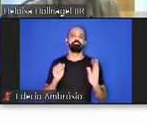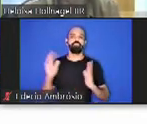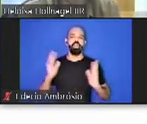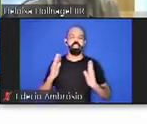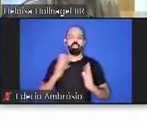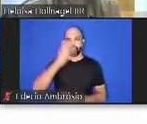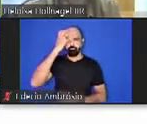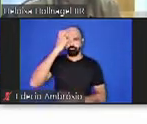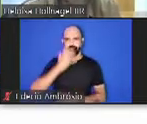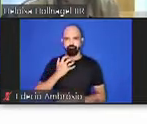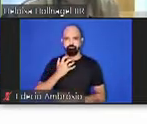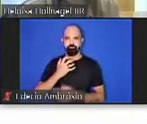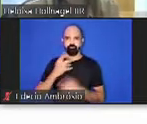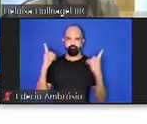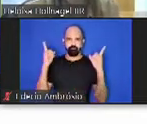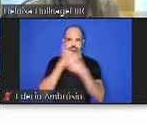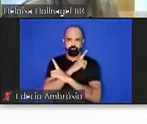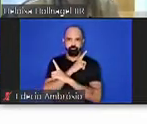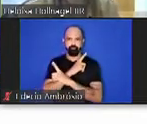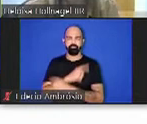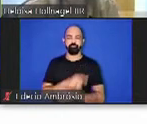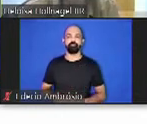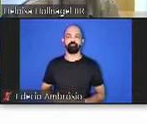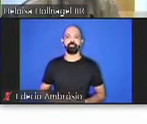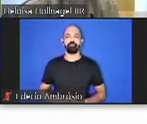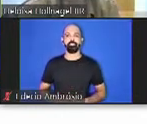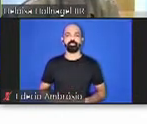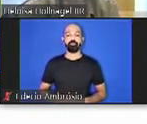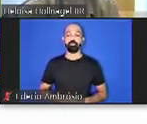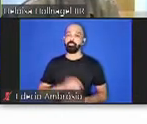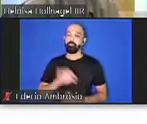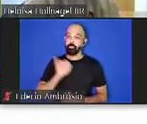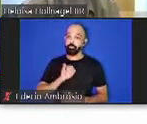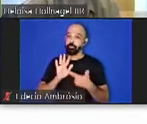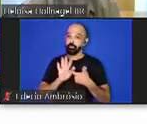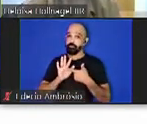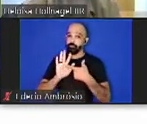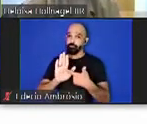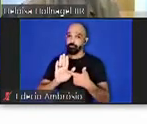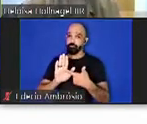desafiador. É importante que a gente destaque que